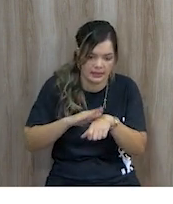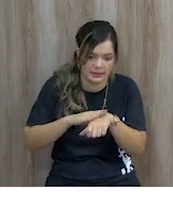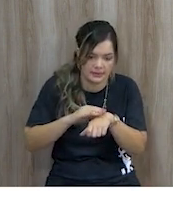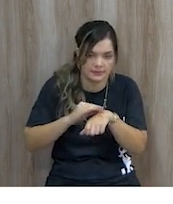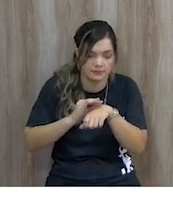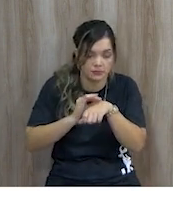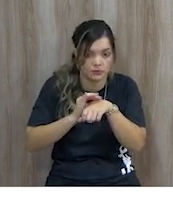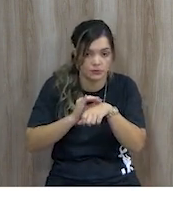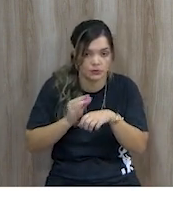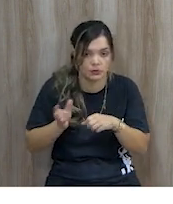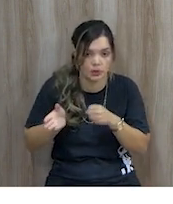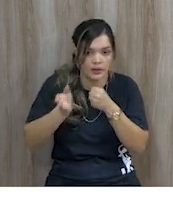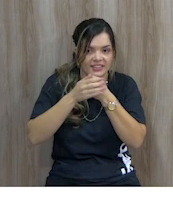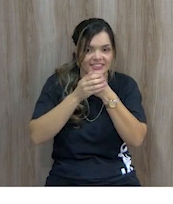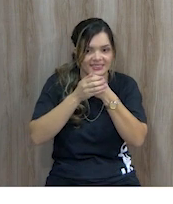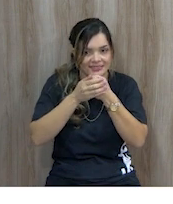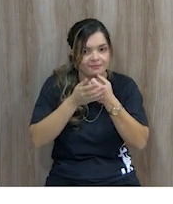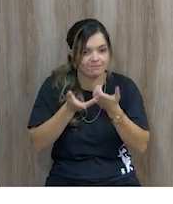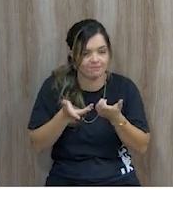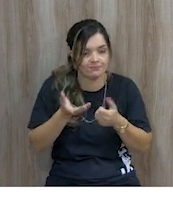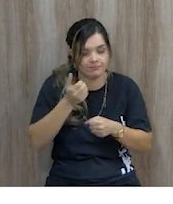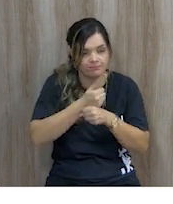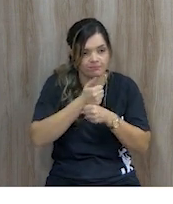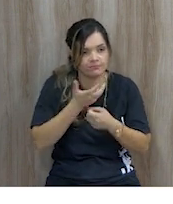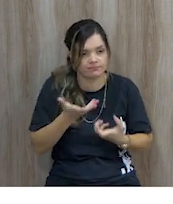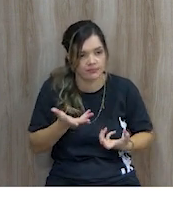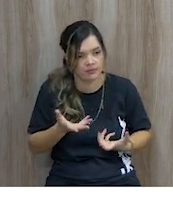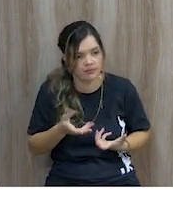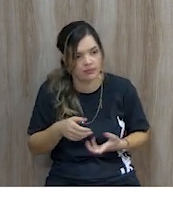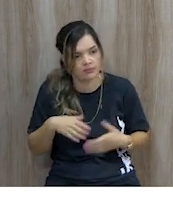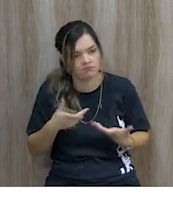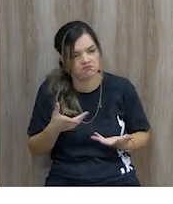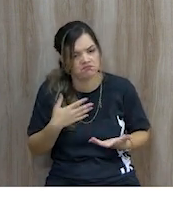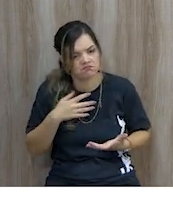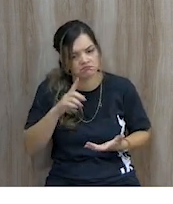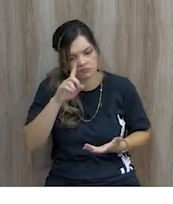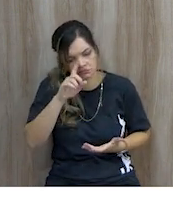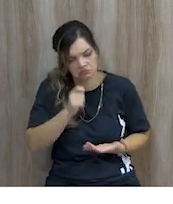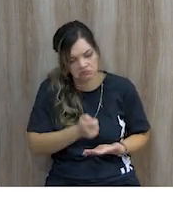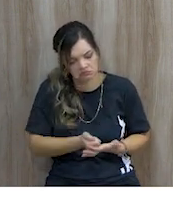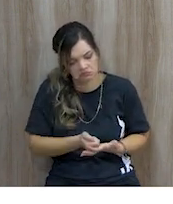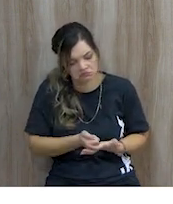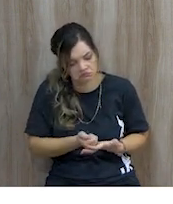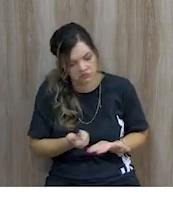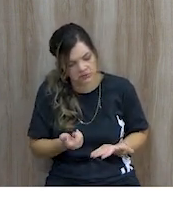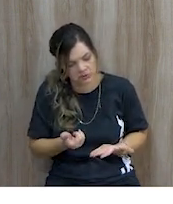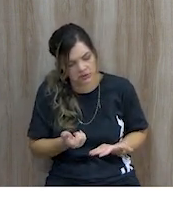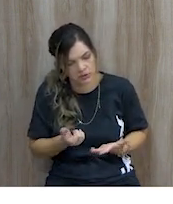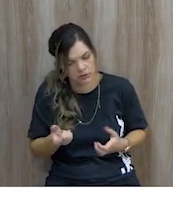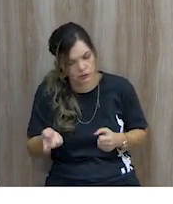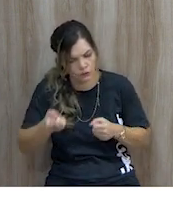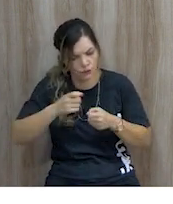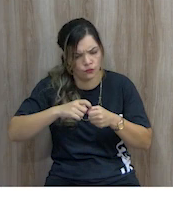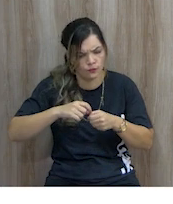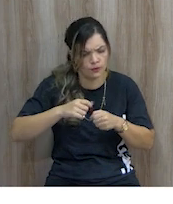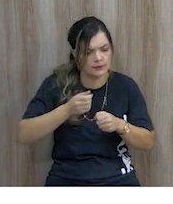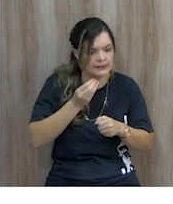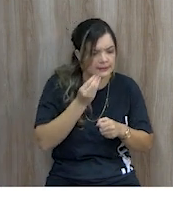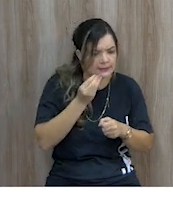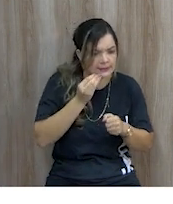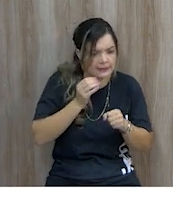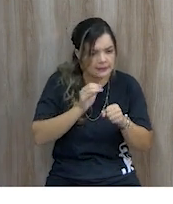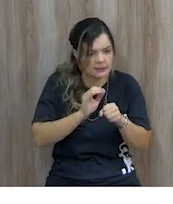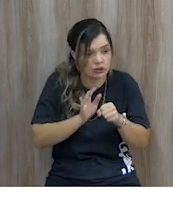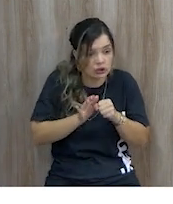E aí, quando é que a gente restaura e quando é que a gente recobre? A regra é clara. Onde a gente tem